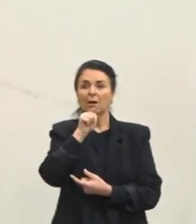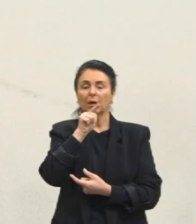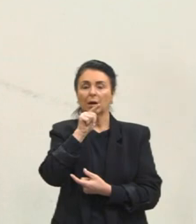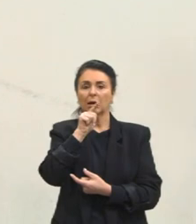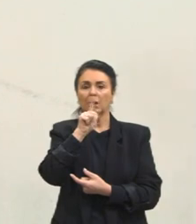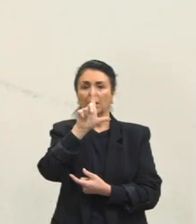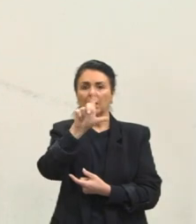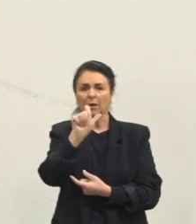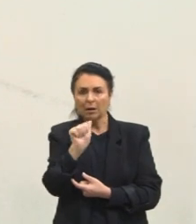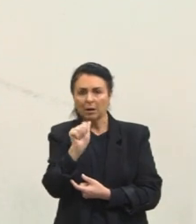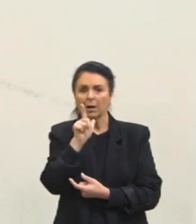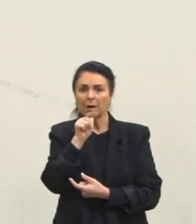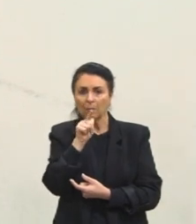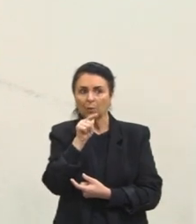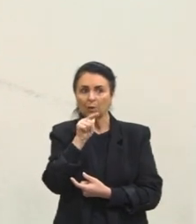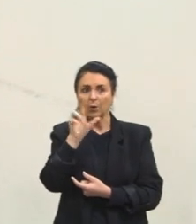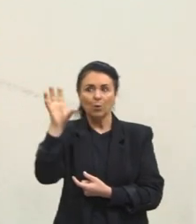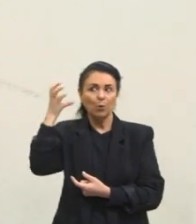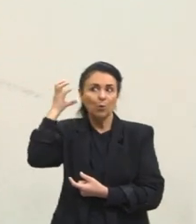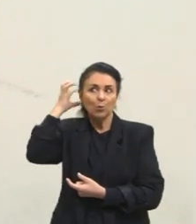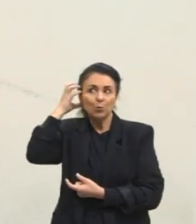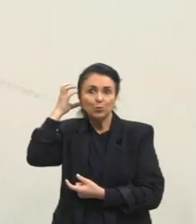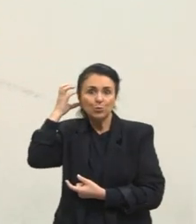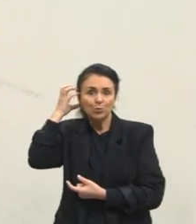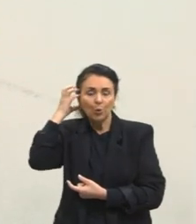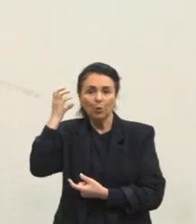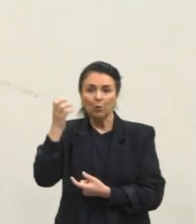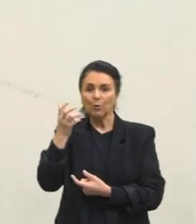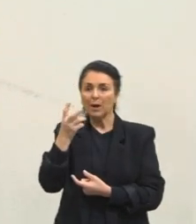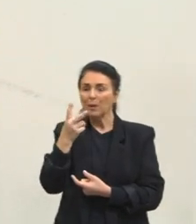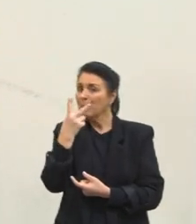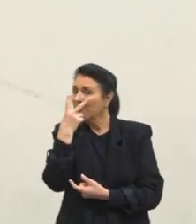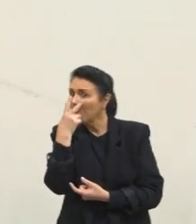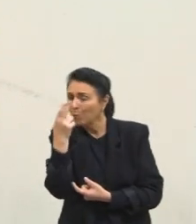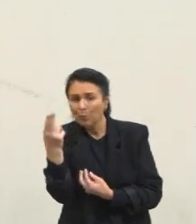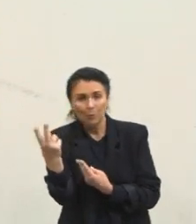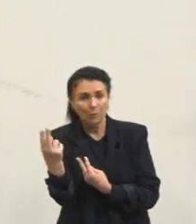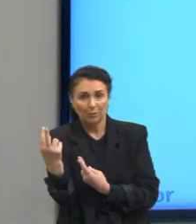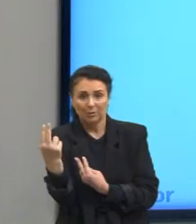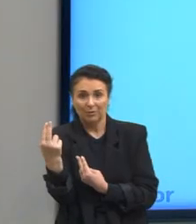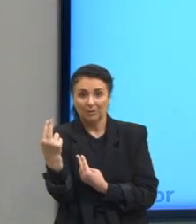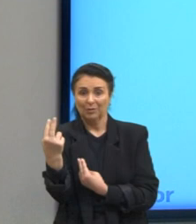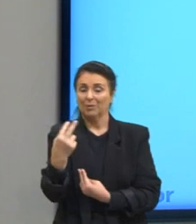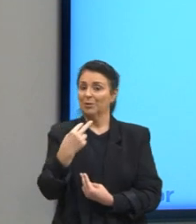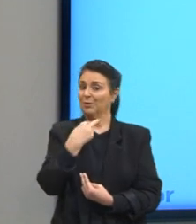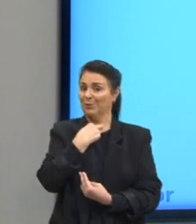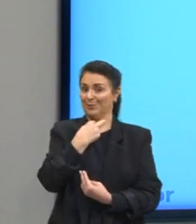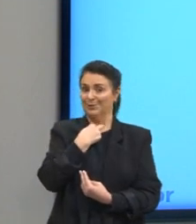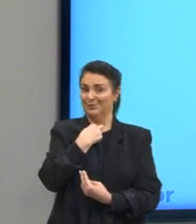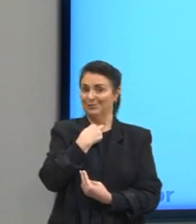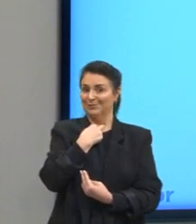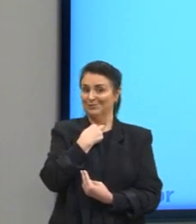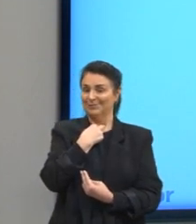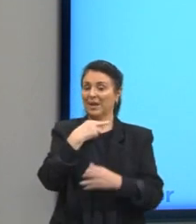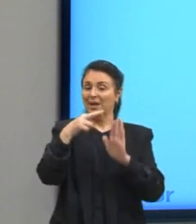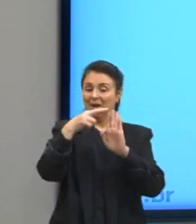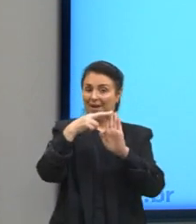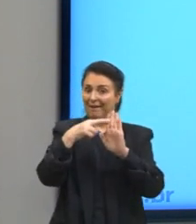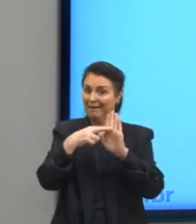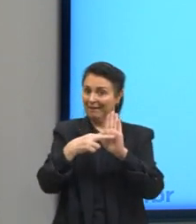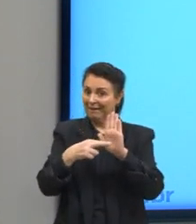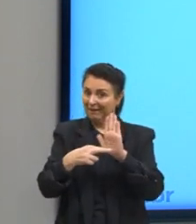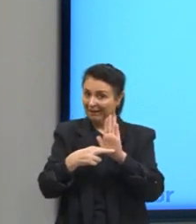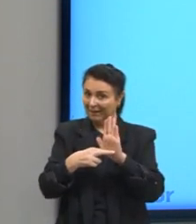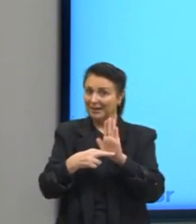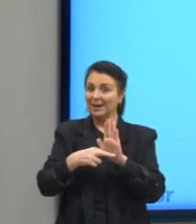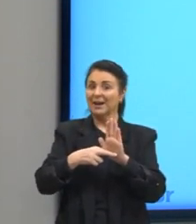água e os dois sons vocálicos se juntarem aí sabendo disso devido essa